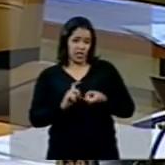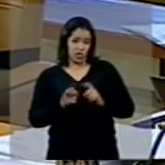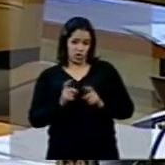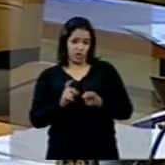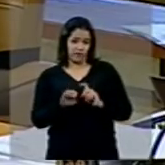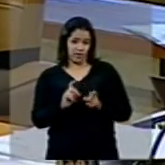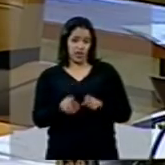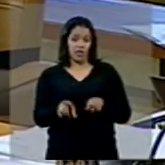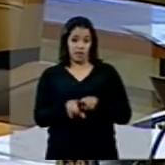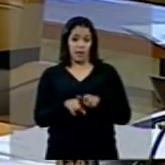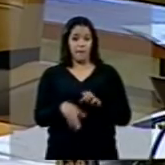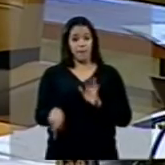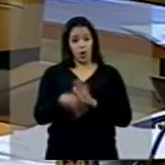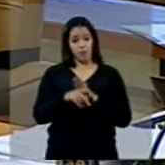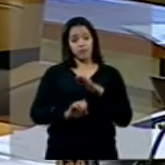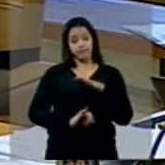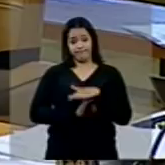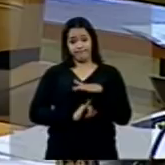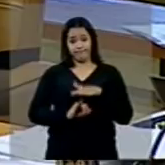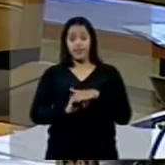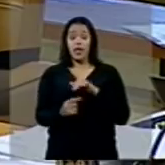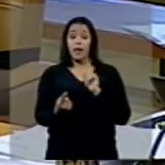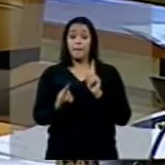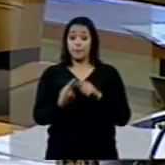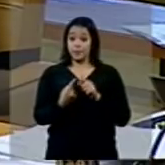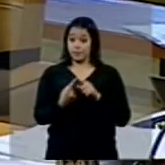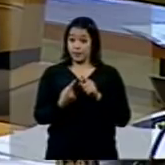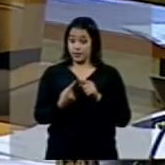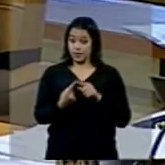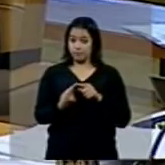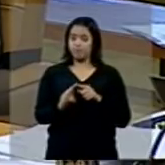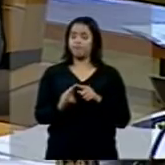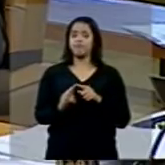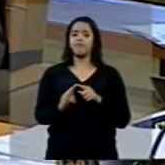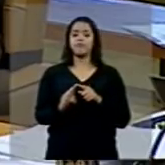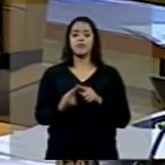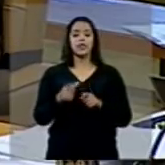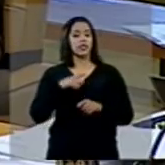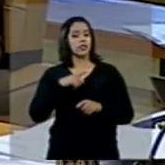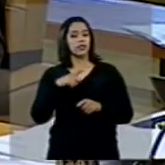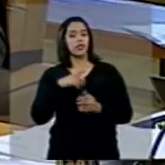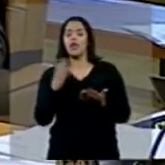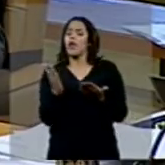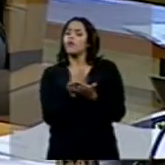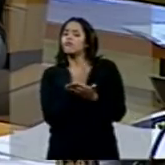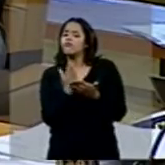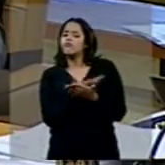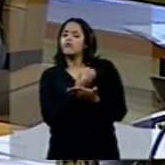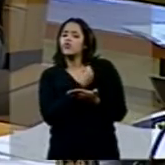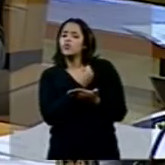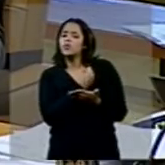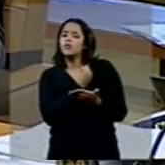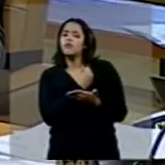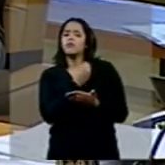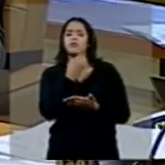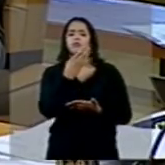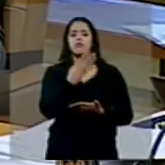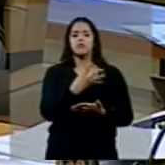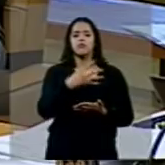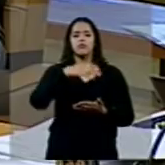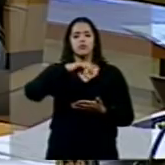administrativas e institucionais. A primeira está nas páginas 49ª